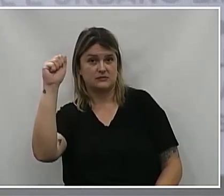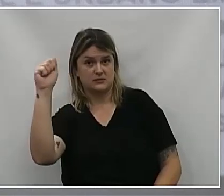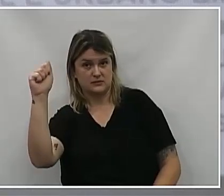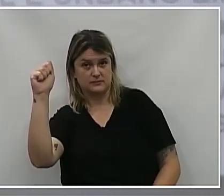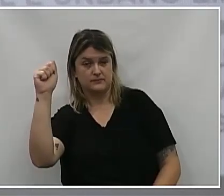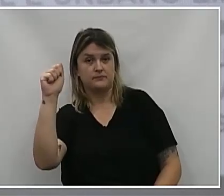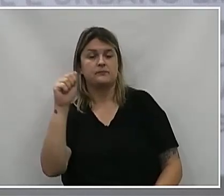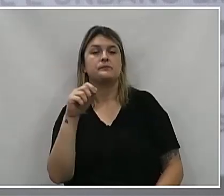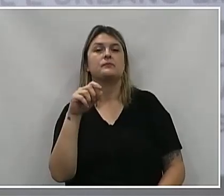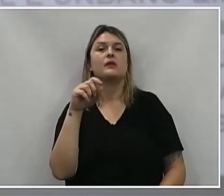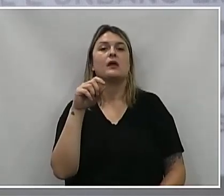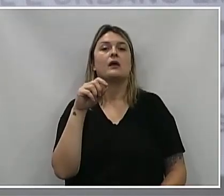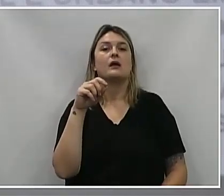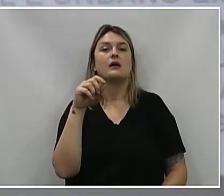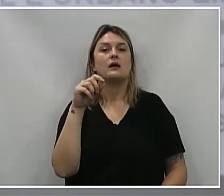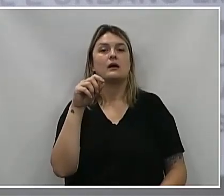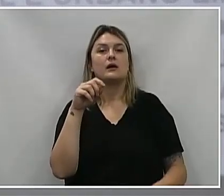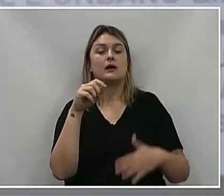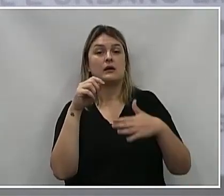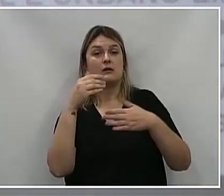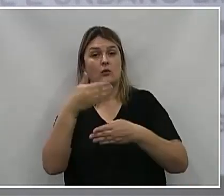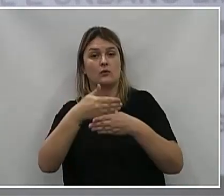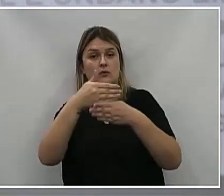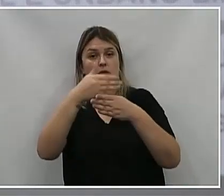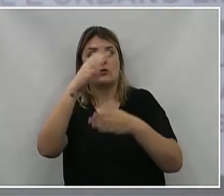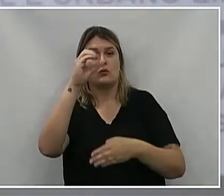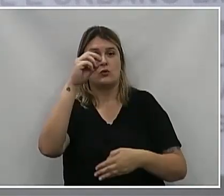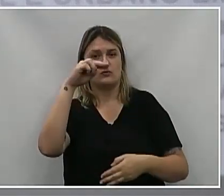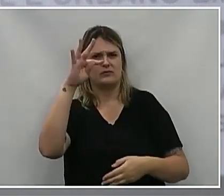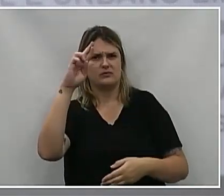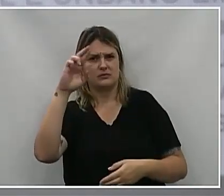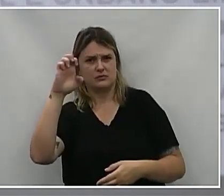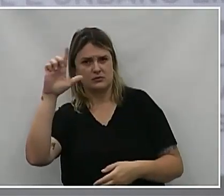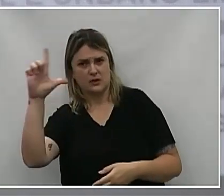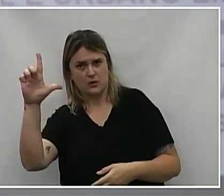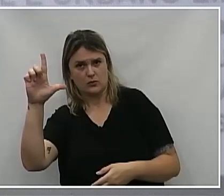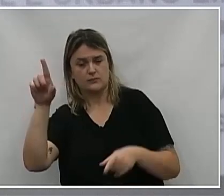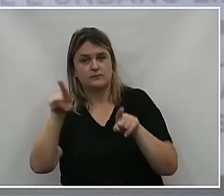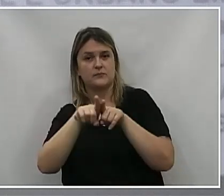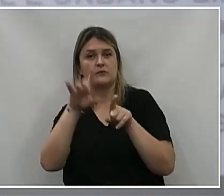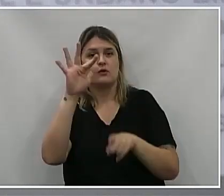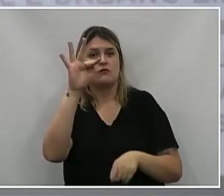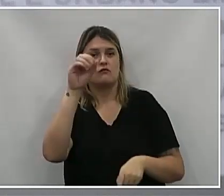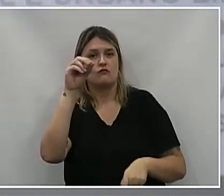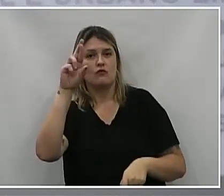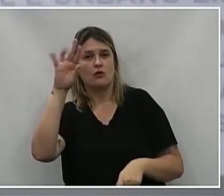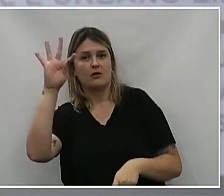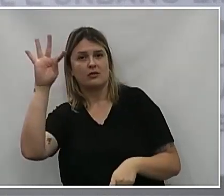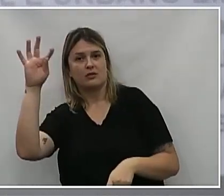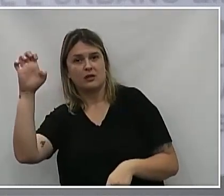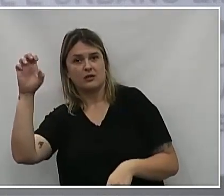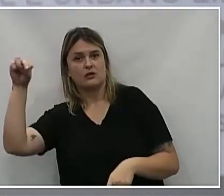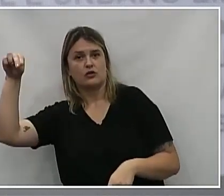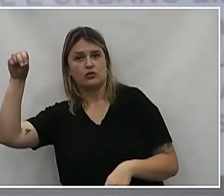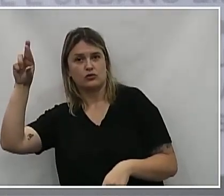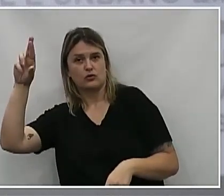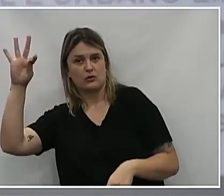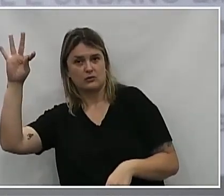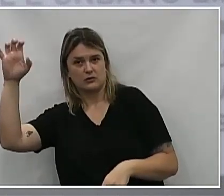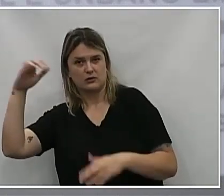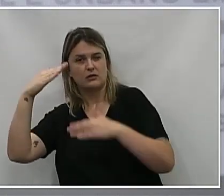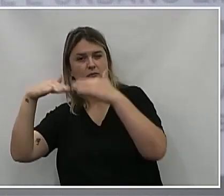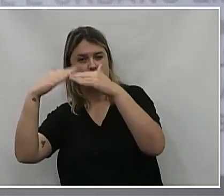os consorciados são a Contrel Construções Eireli e a Forte Norte, né, Desenvolvimento Ambiental e